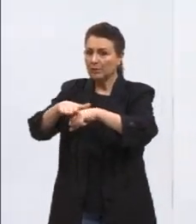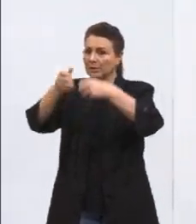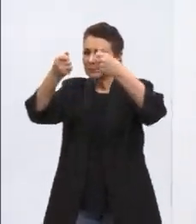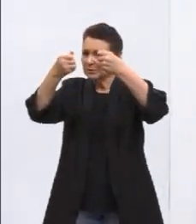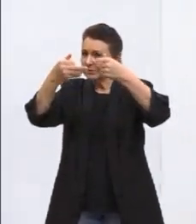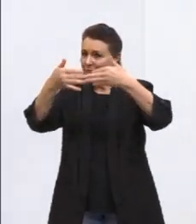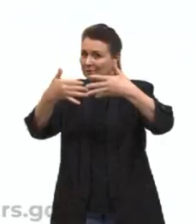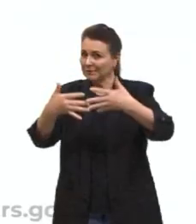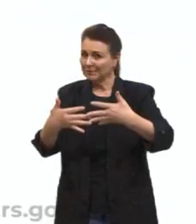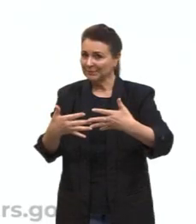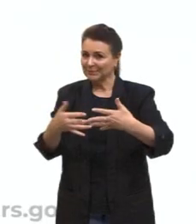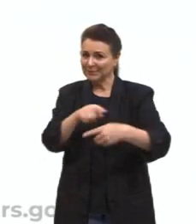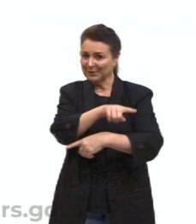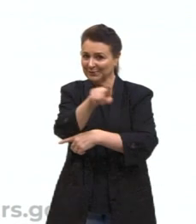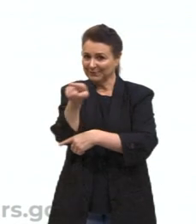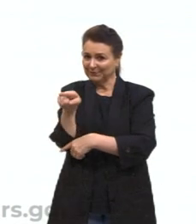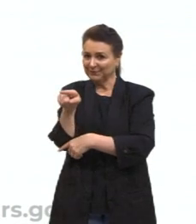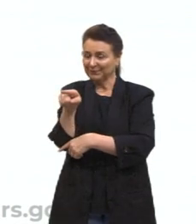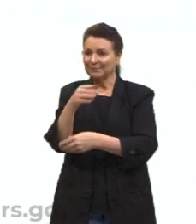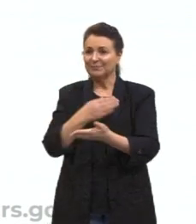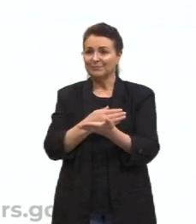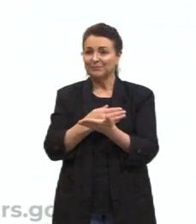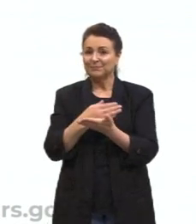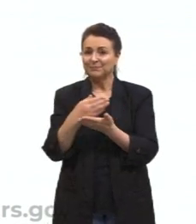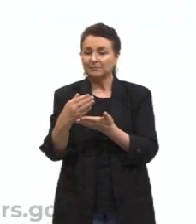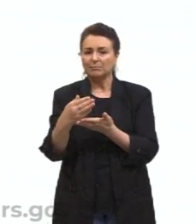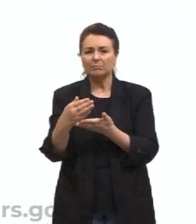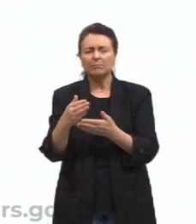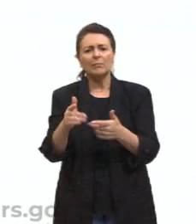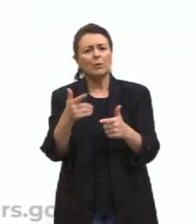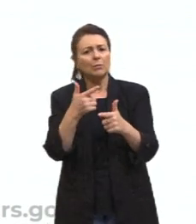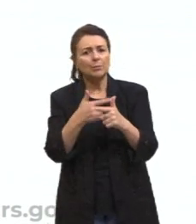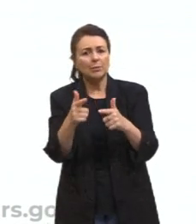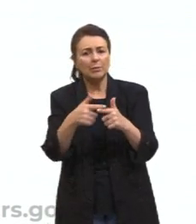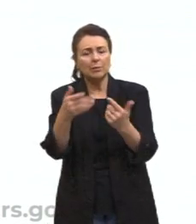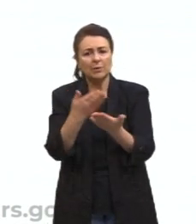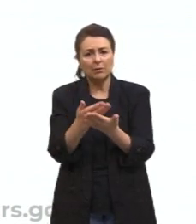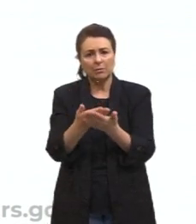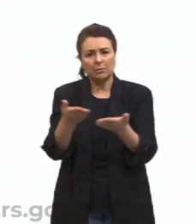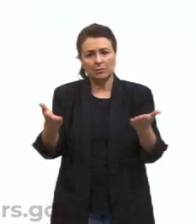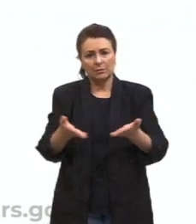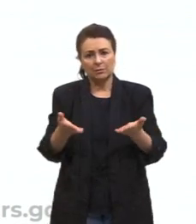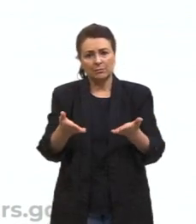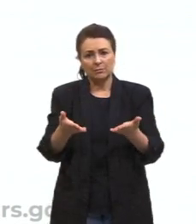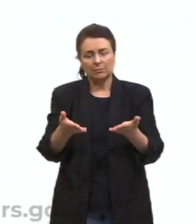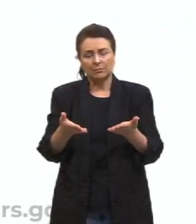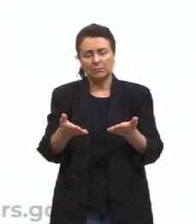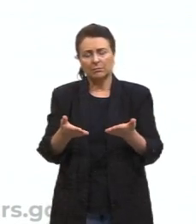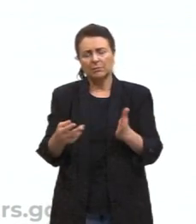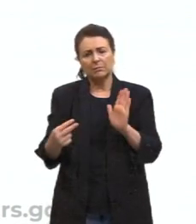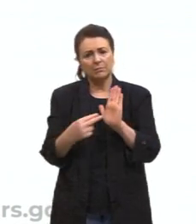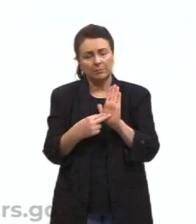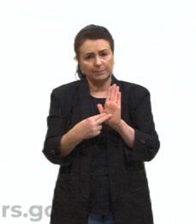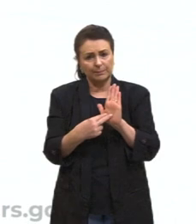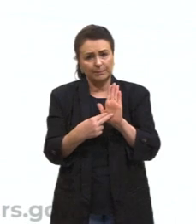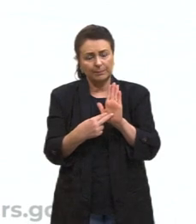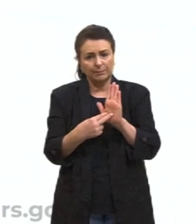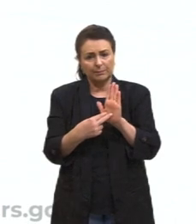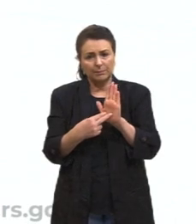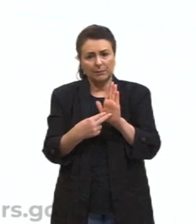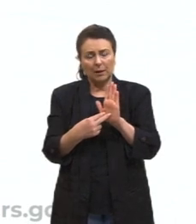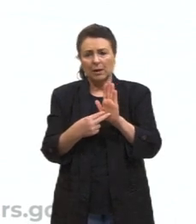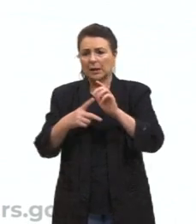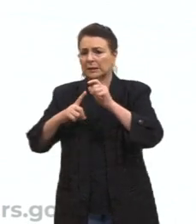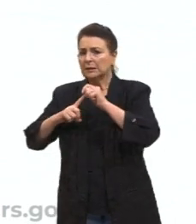vamos lá então Olha só vamos começar Então problematizando a nossa aula Vejam Só entre